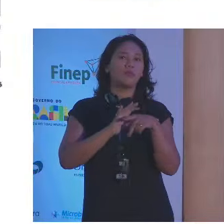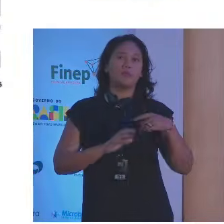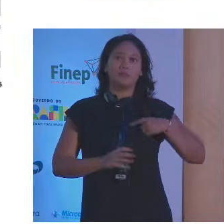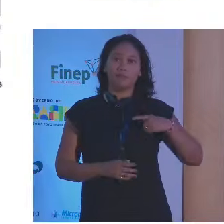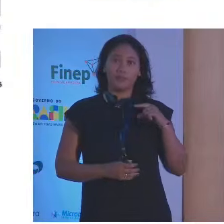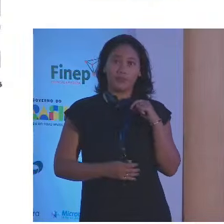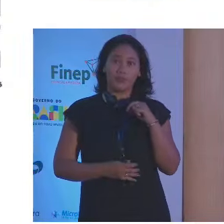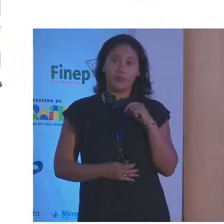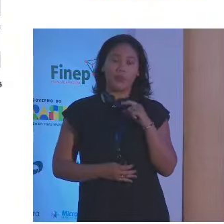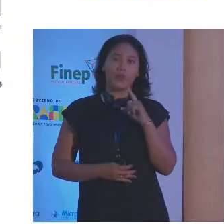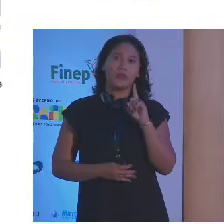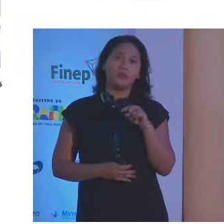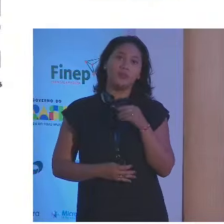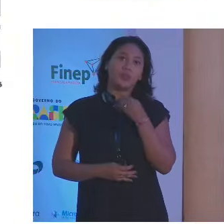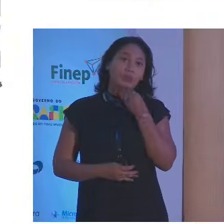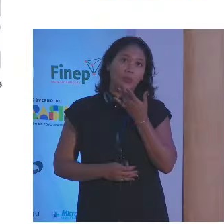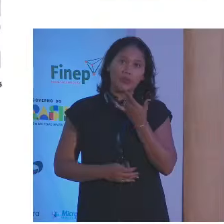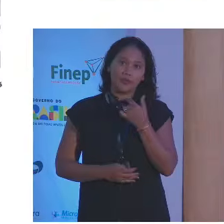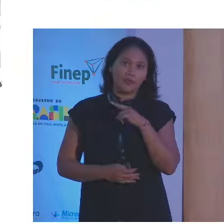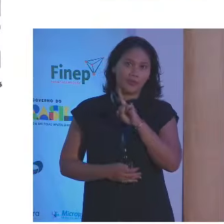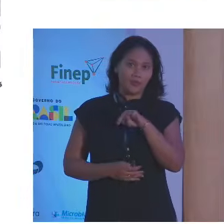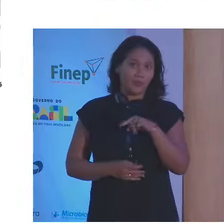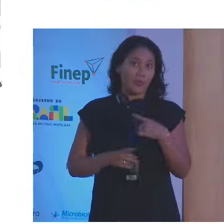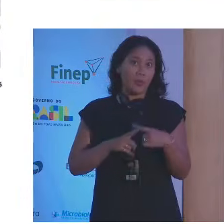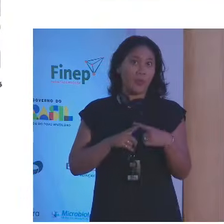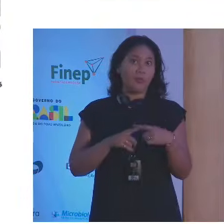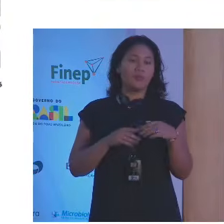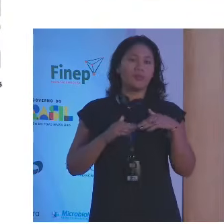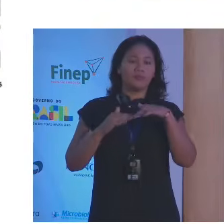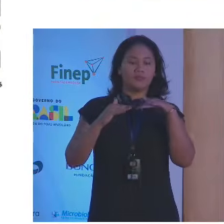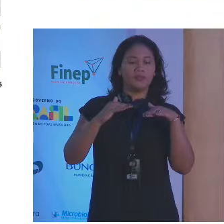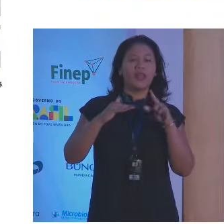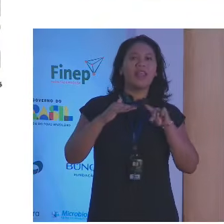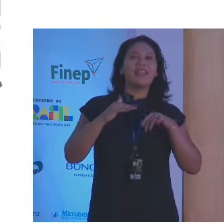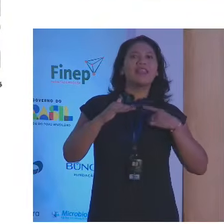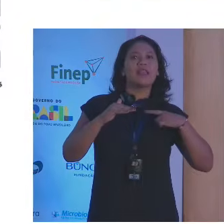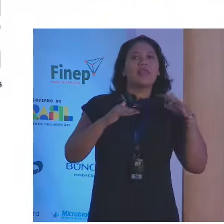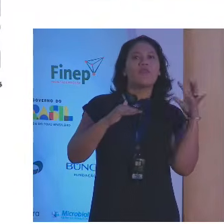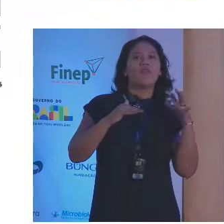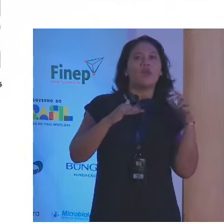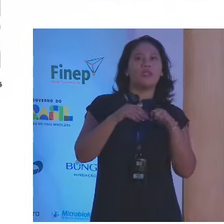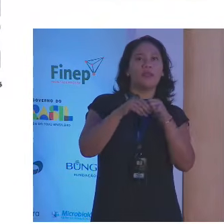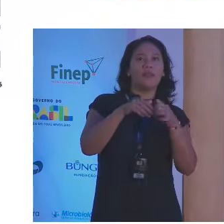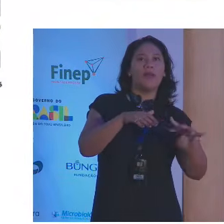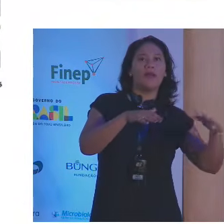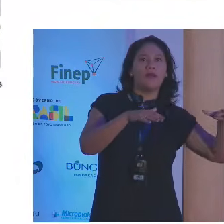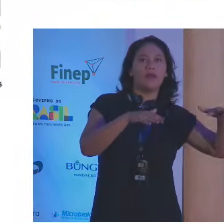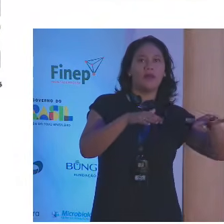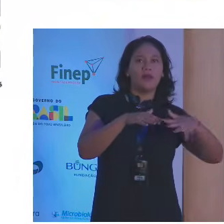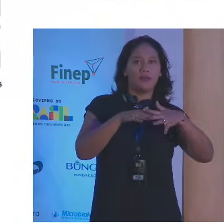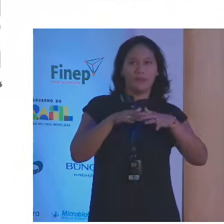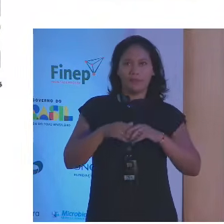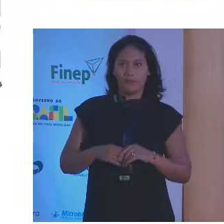Amazonas são em Óbidos aqui, porque abaixo de Óbidos ainda tem influência de maré.